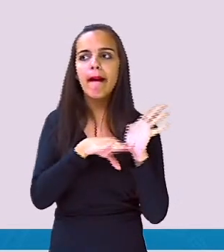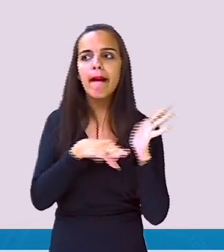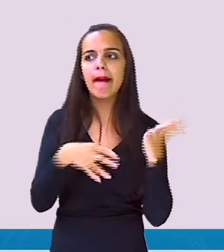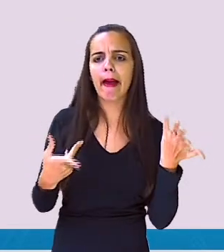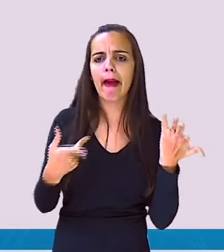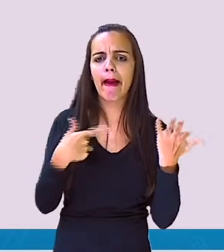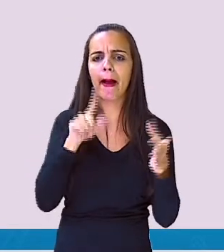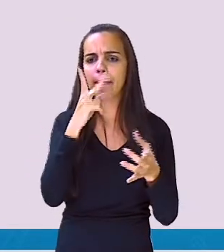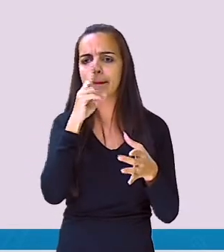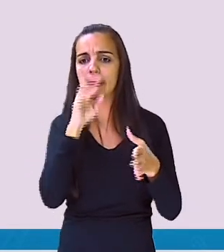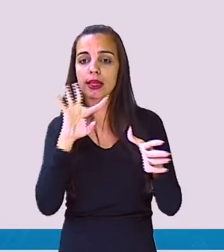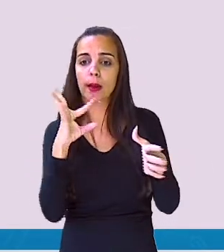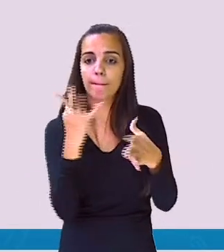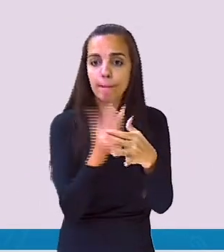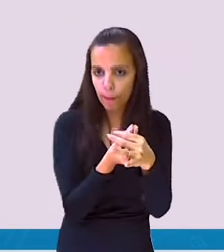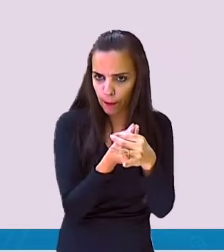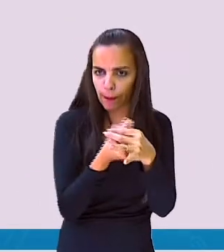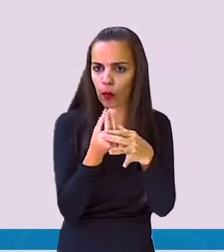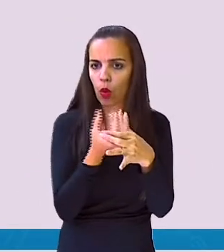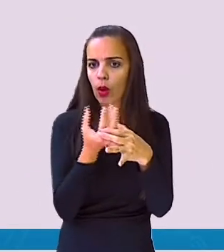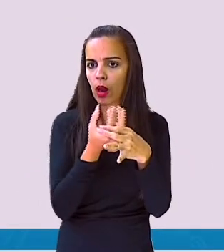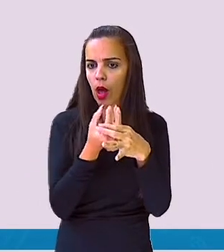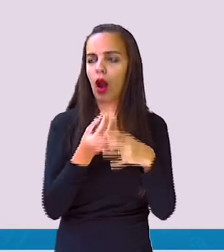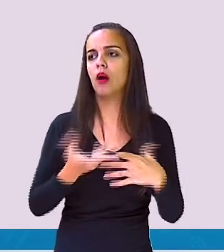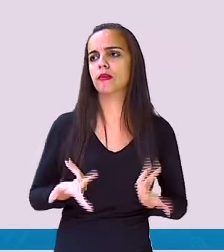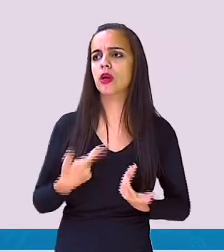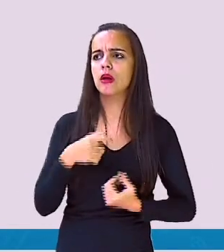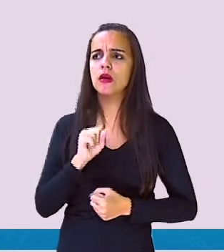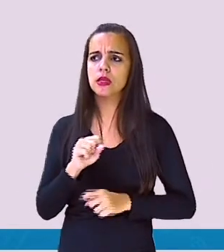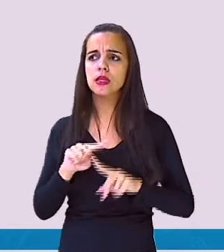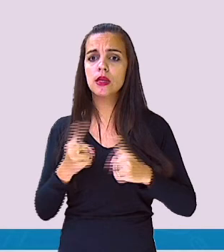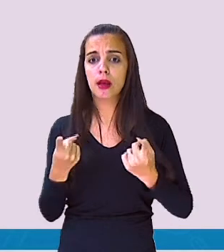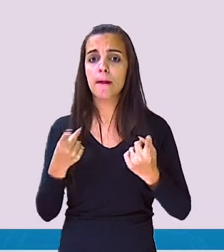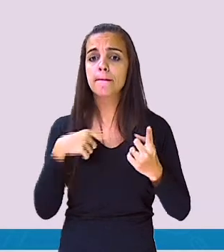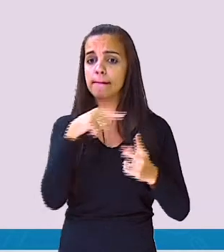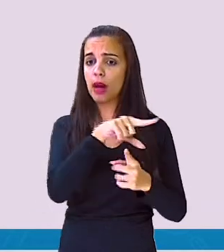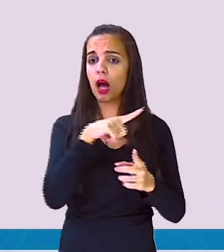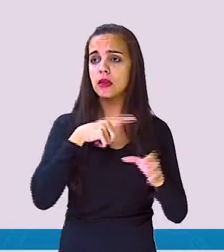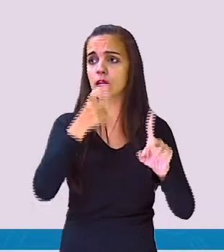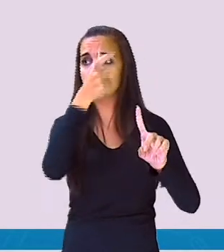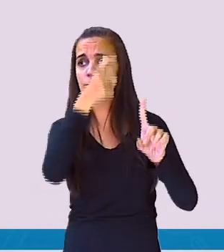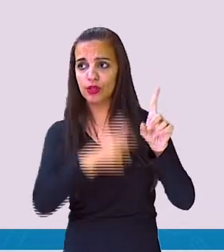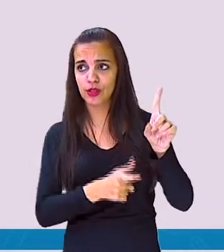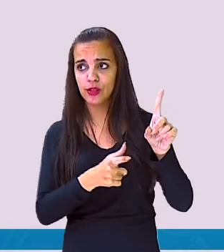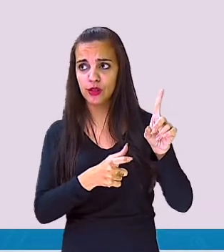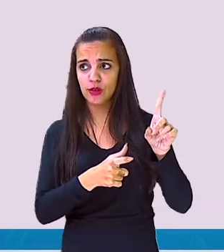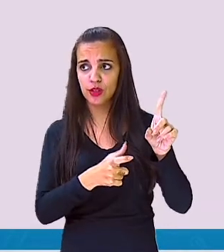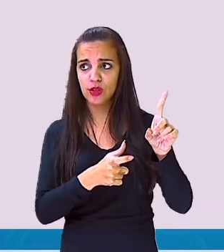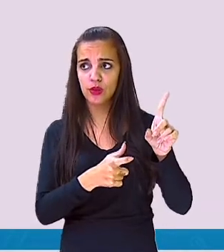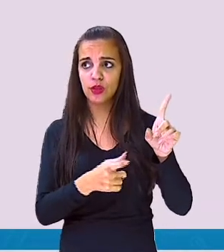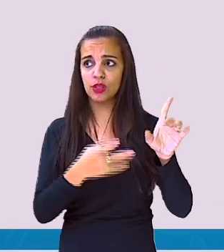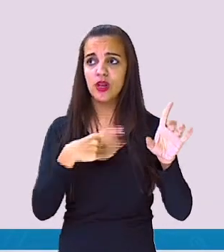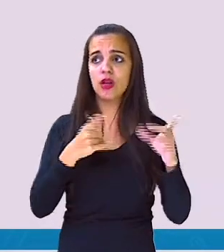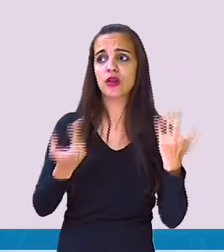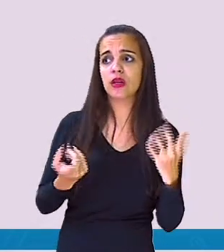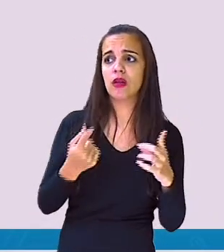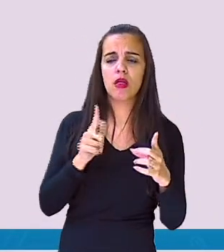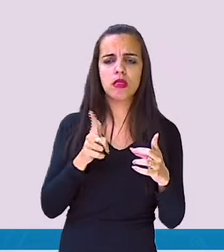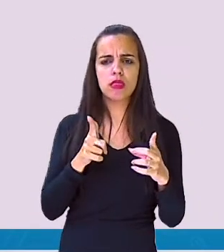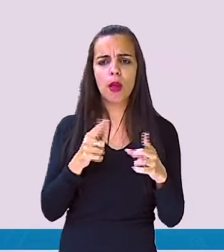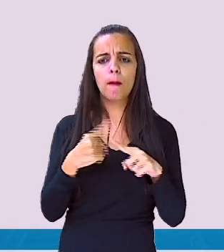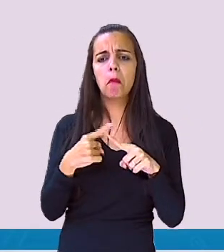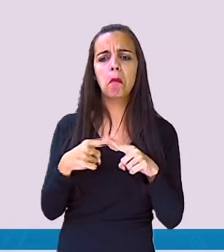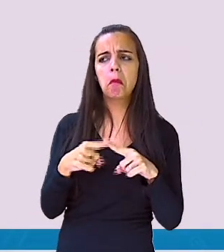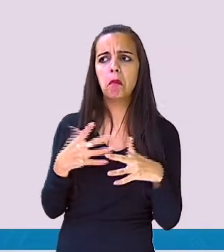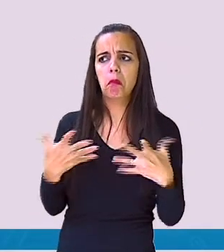do plural, a gente colocaria o quê? Sujeito indeterminado. Ó. Jamais será, pessoal. Por que jamais